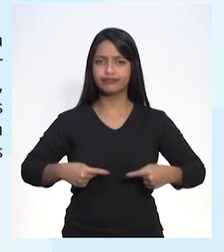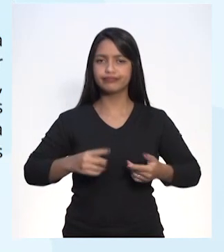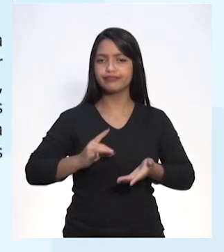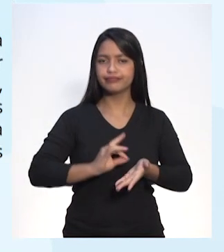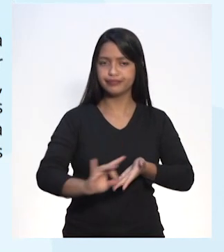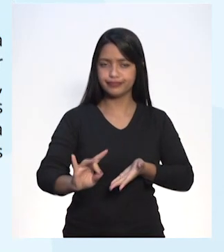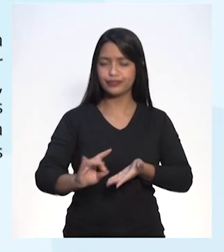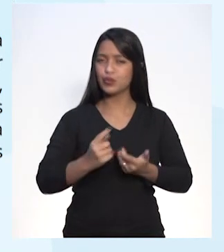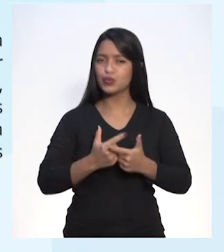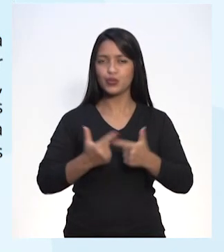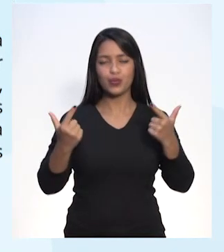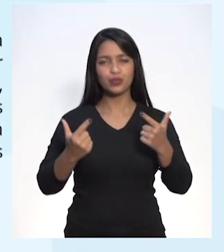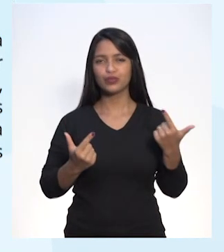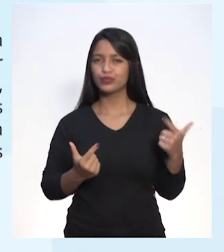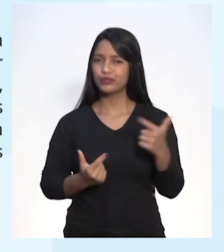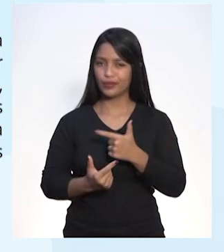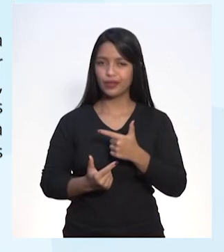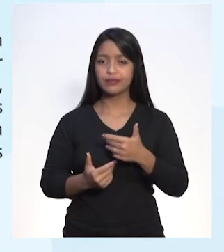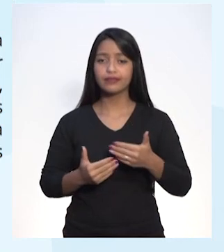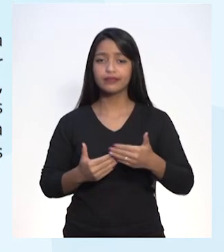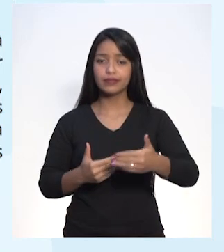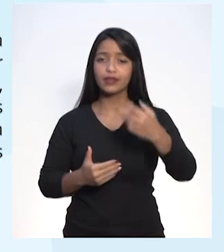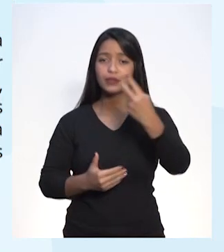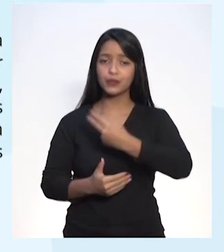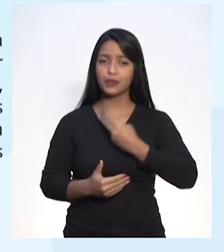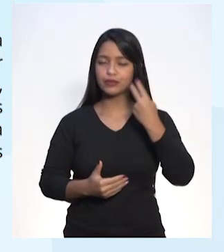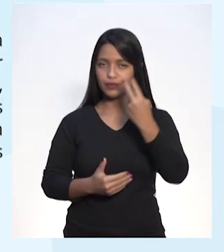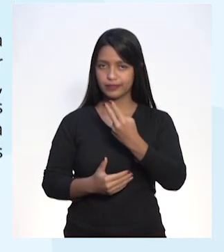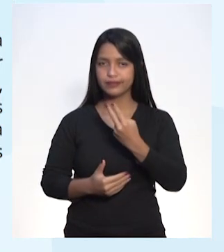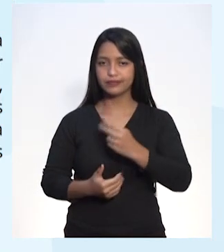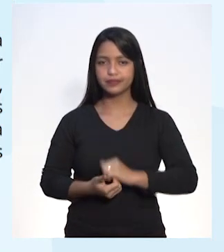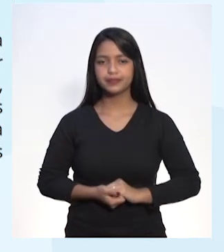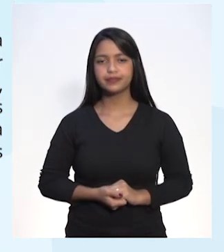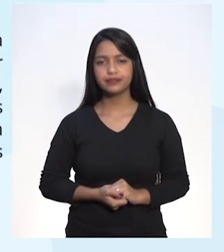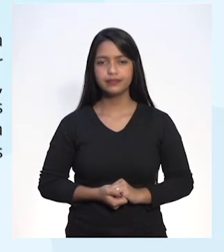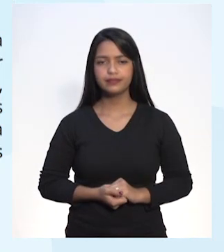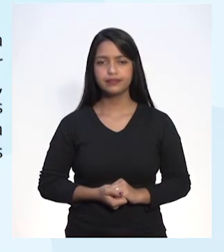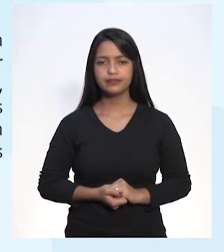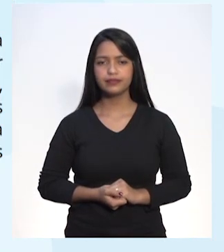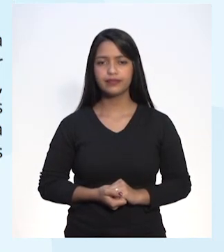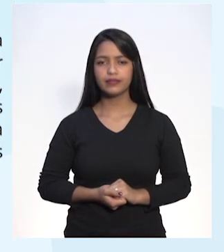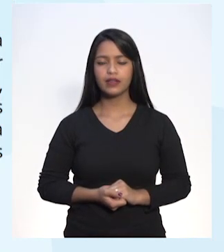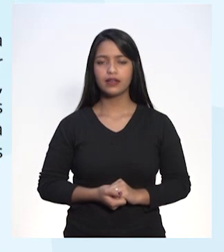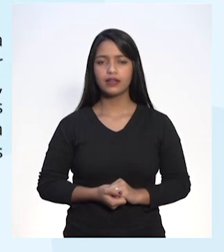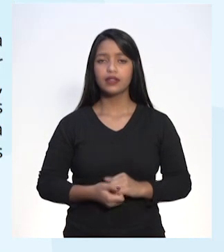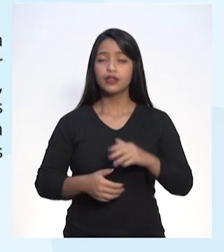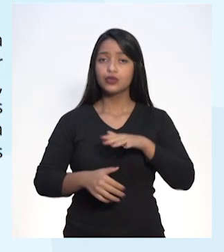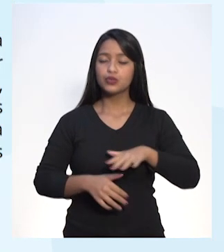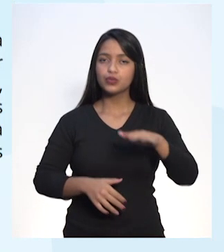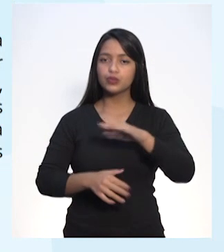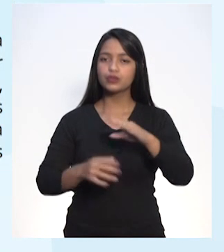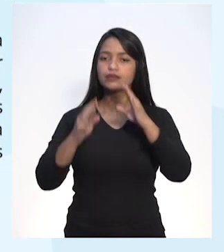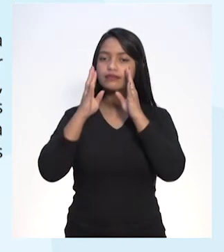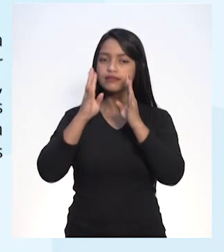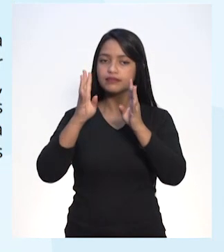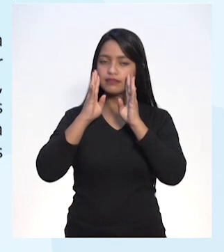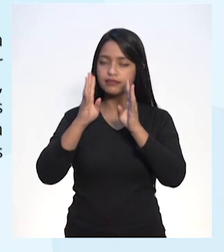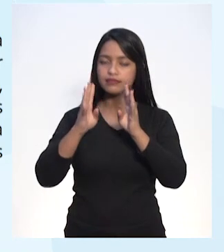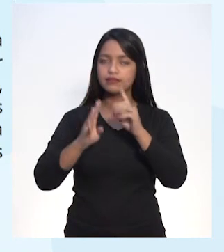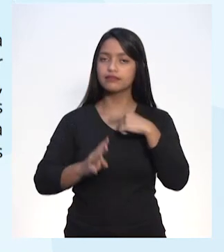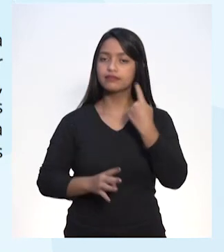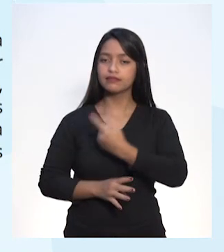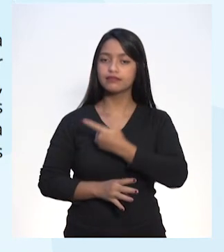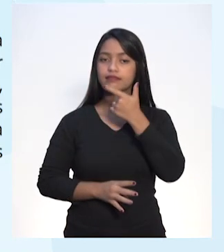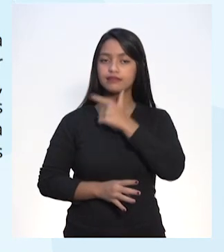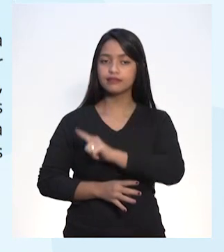Do fatal seio destes 2 rivais, um par nasceu de amantes desditosos, que em sua